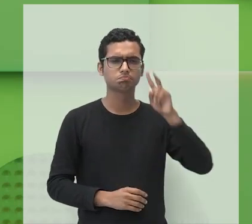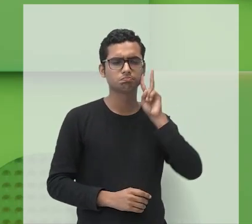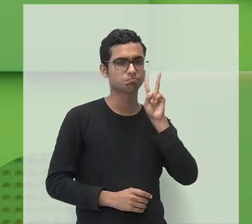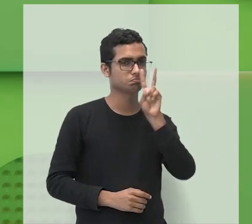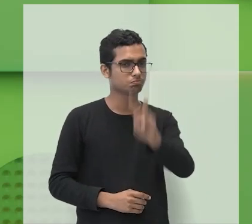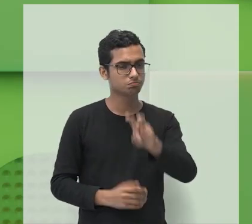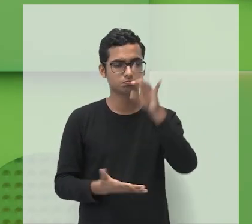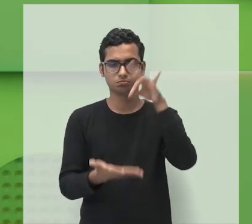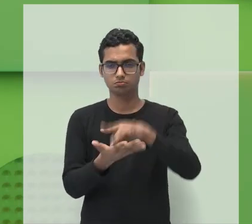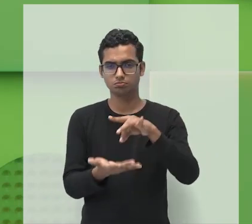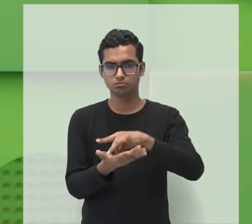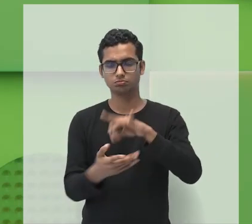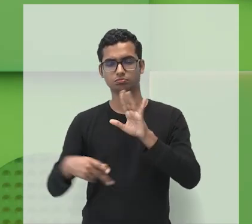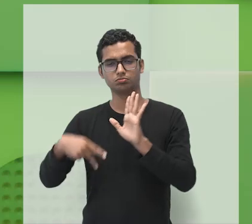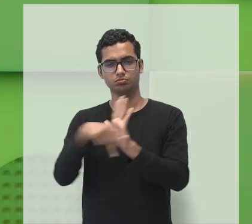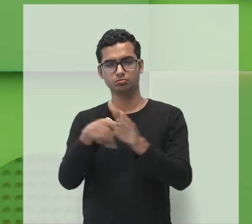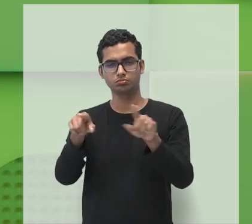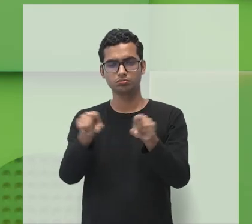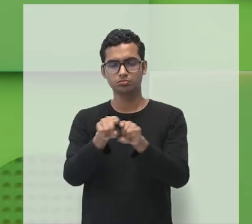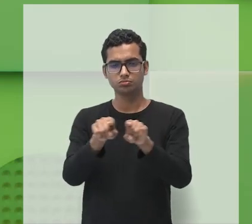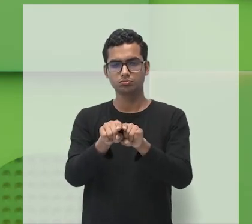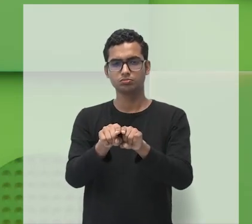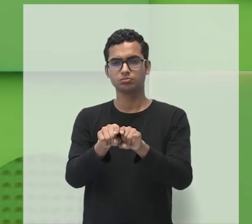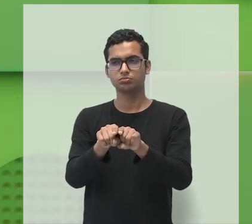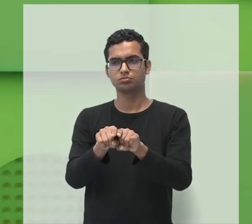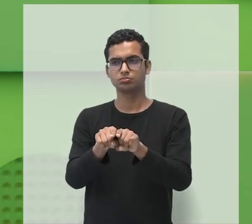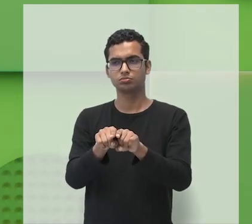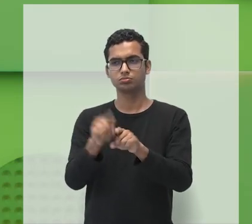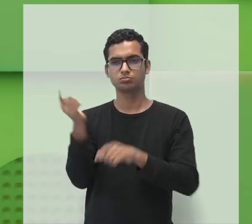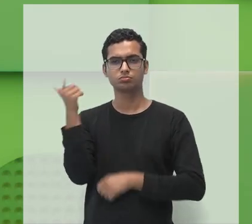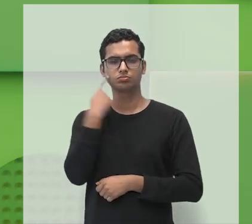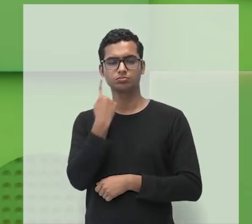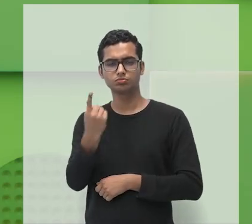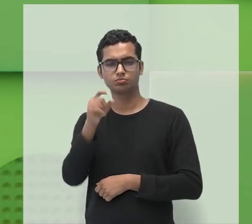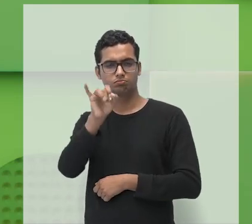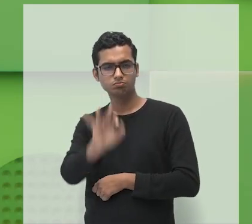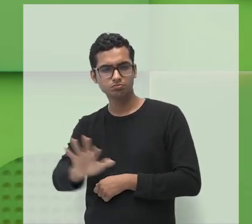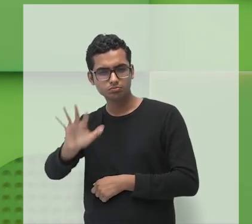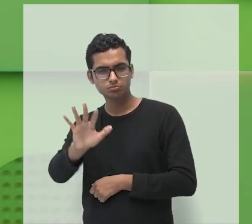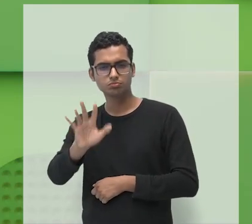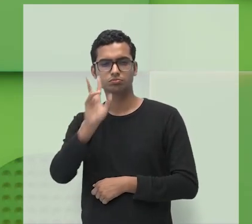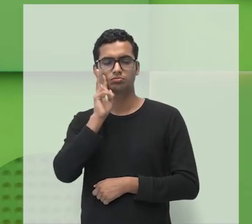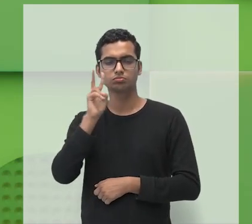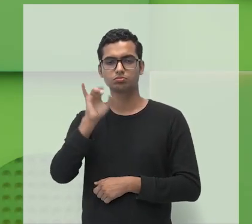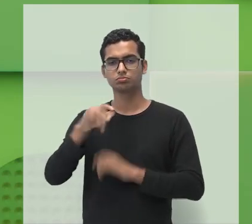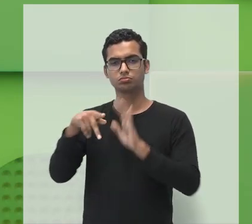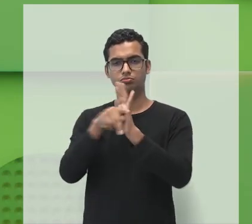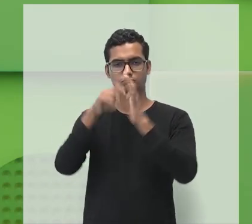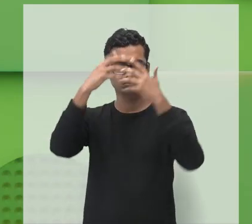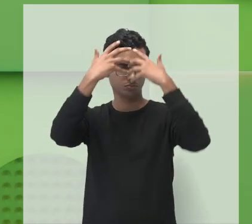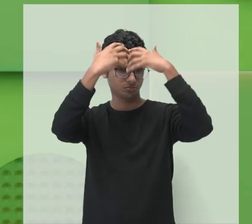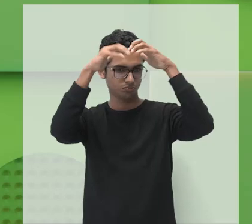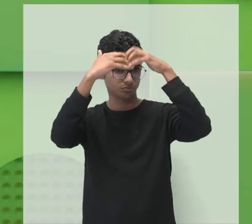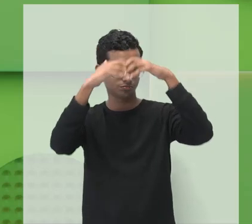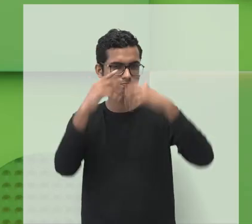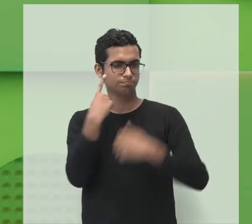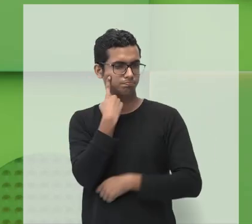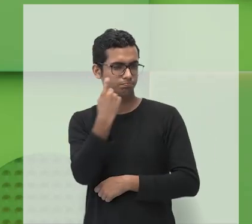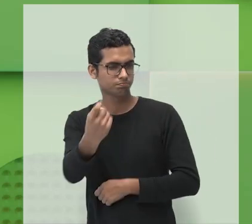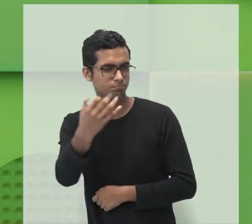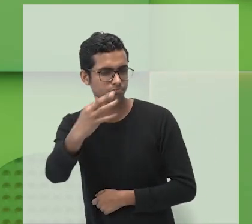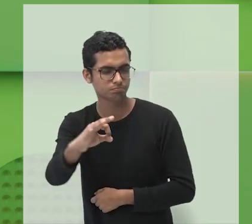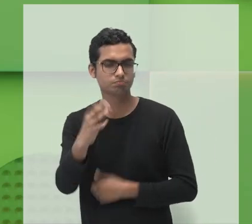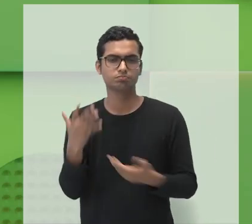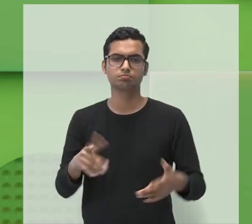aí o seu corpo, a parte do seu corpo que está enxergando as imagens, é o cérebro. Olha só que coisa interessante.